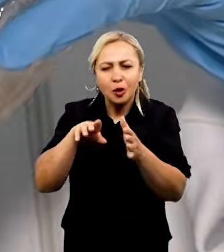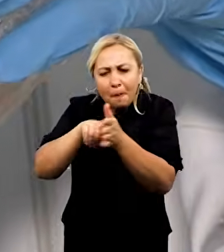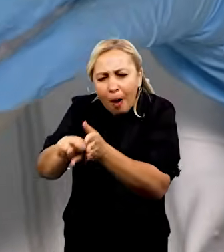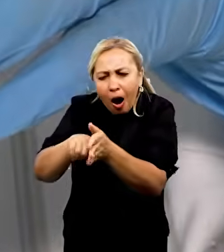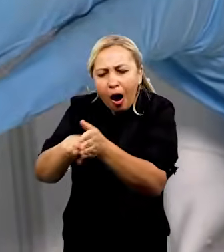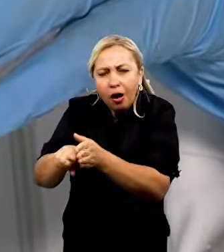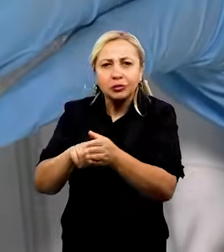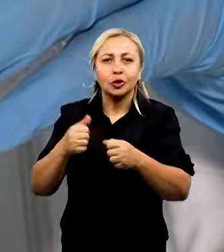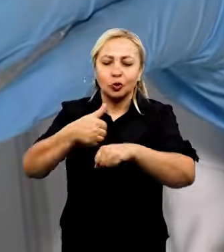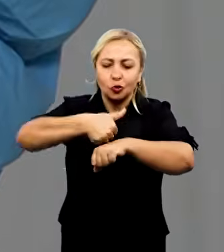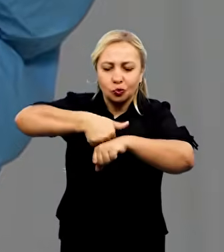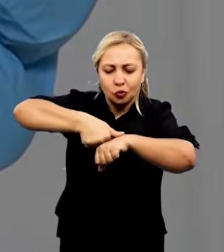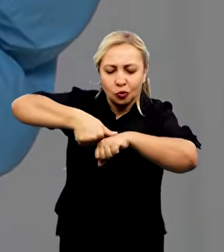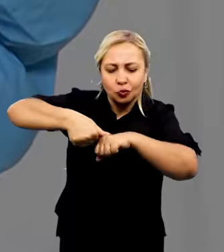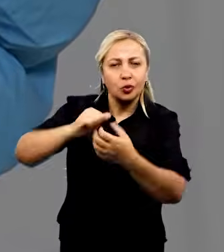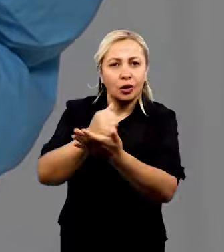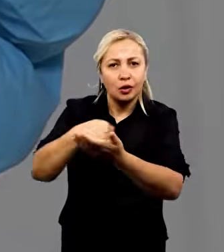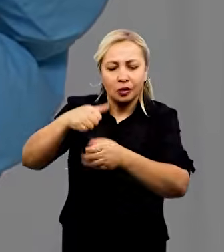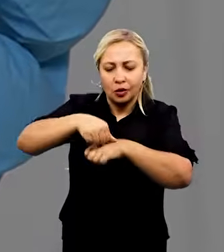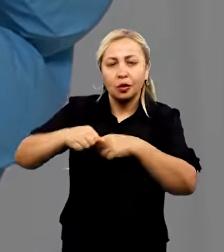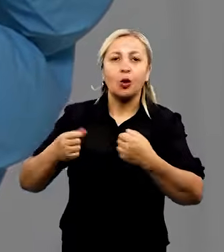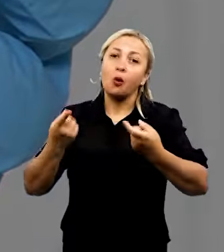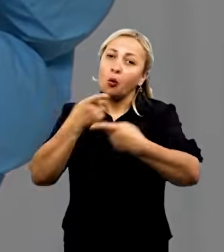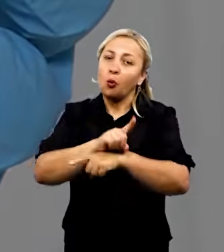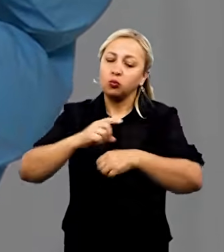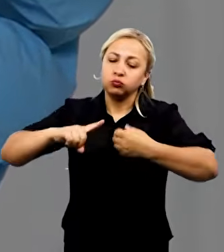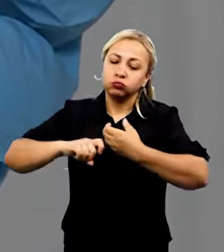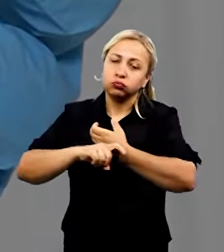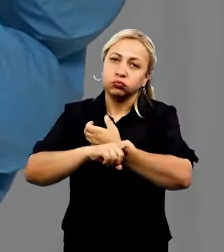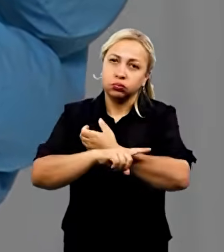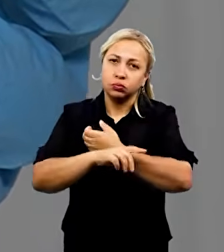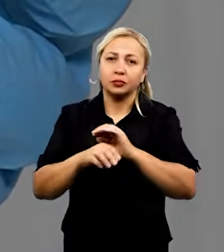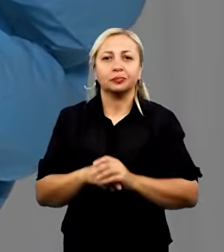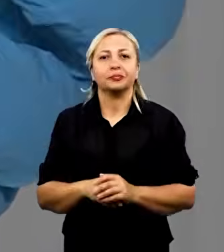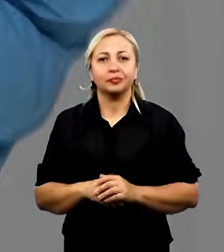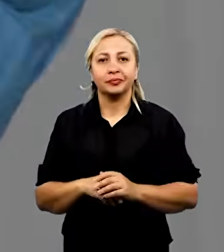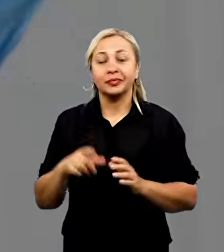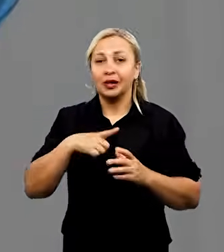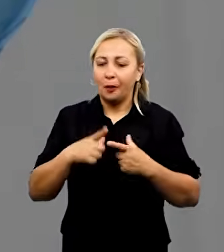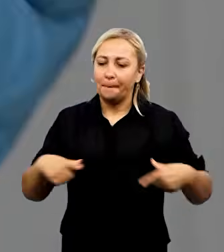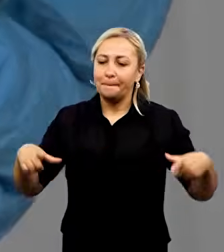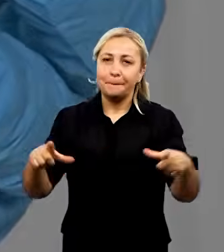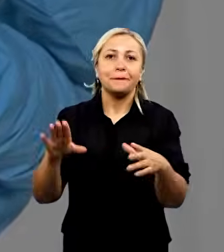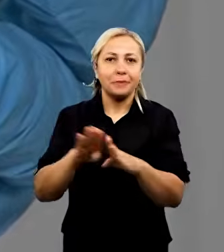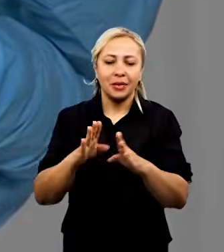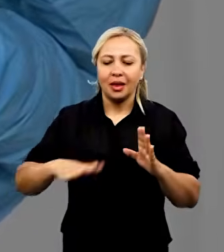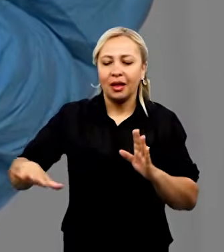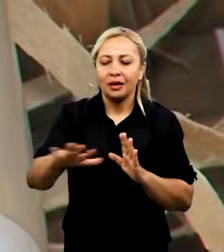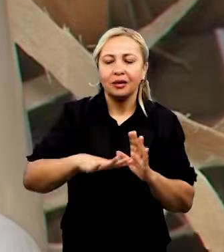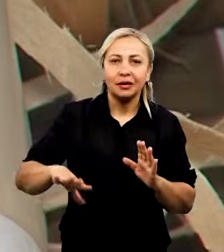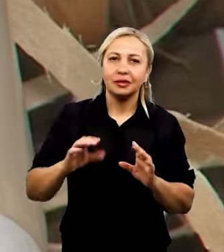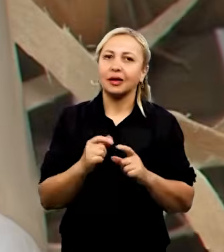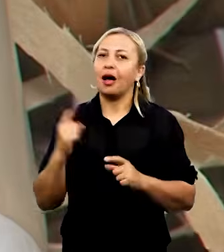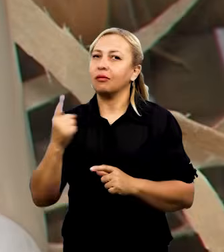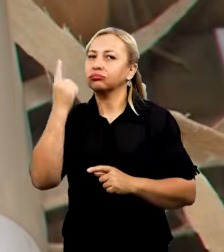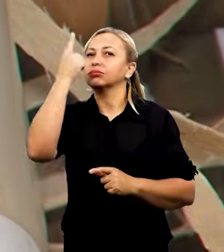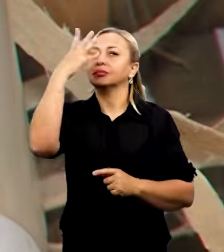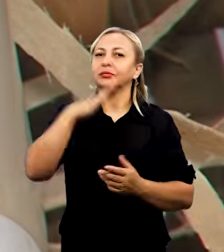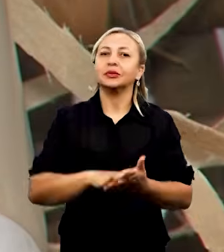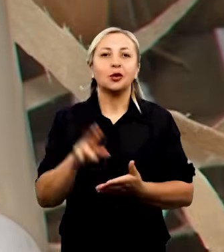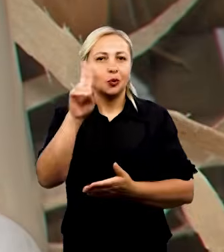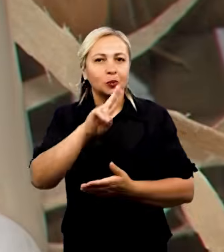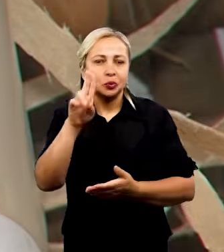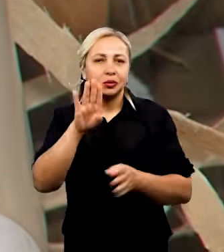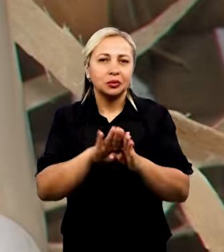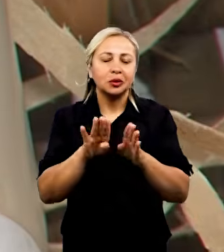podem ser exploradas em pomadas no controle bacteriológico. E a janaúba tem uma abrangência territorial muito grande